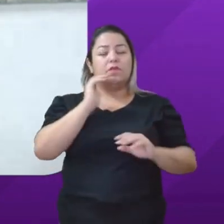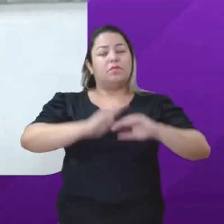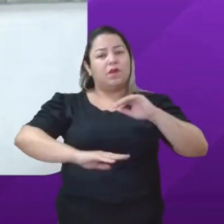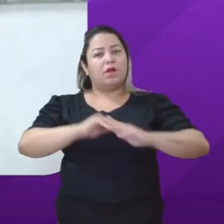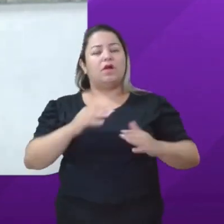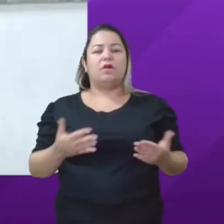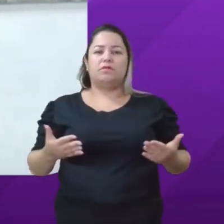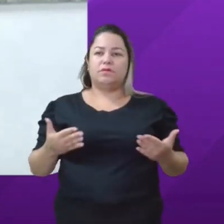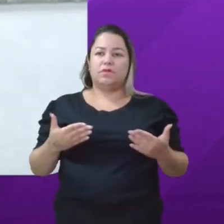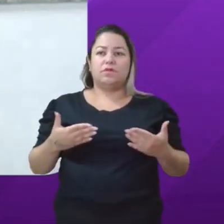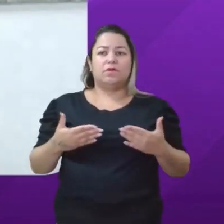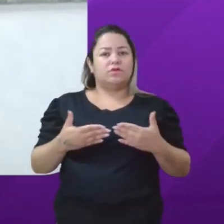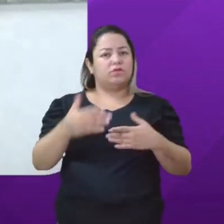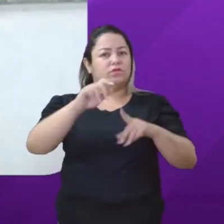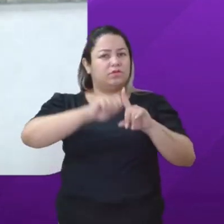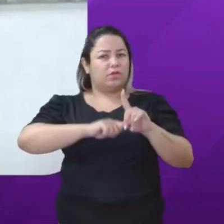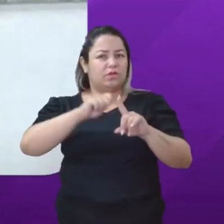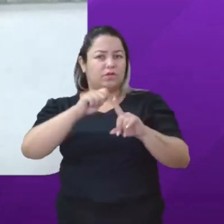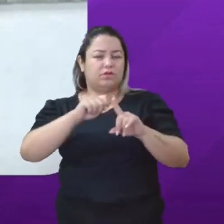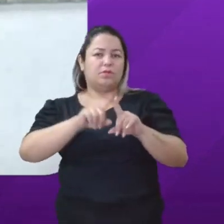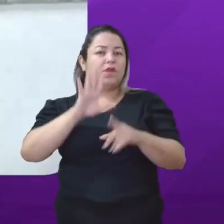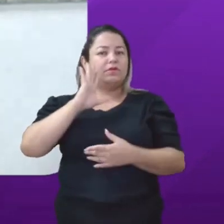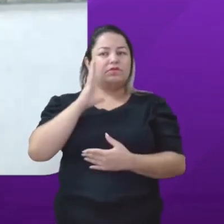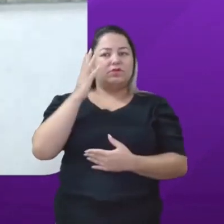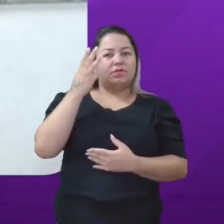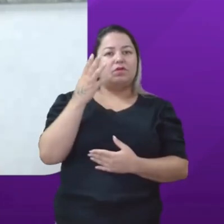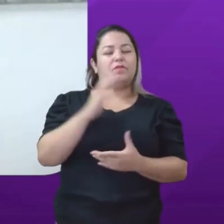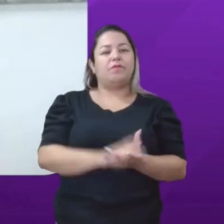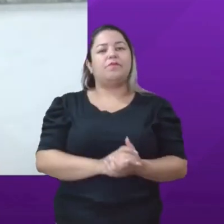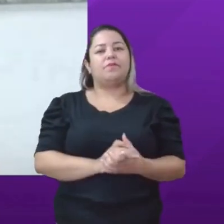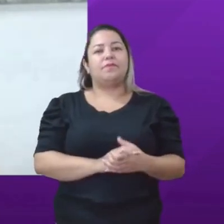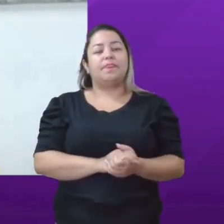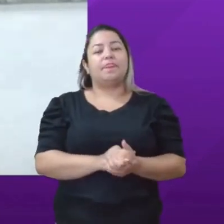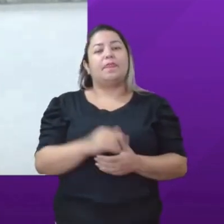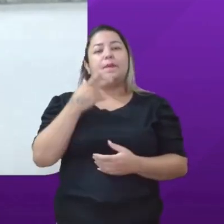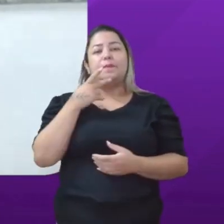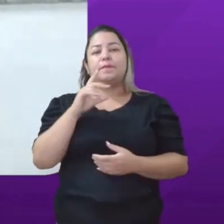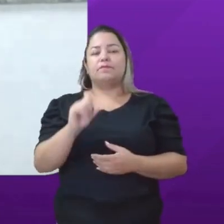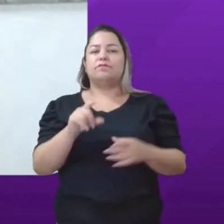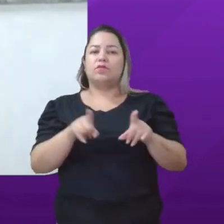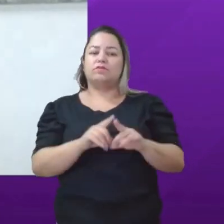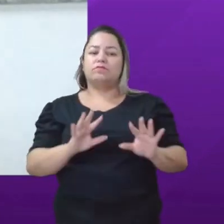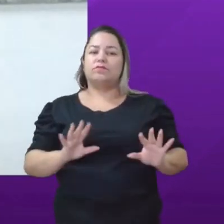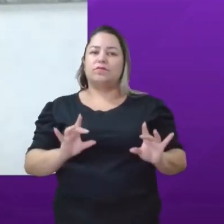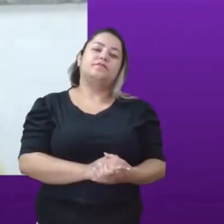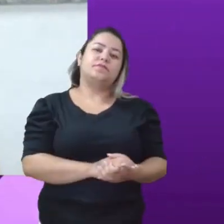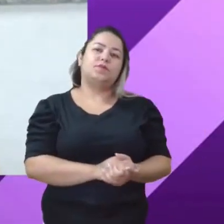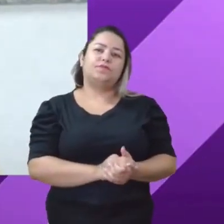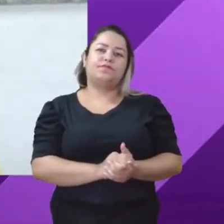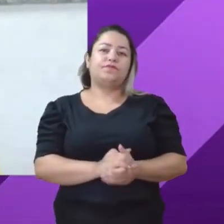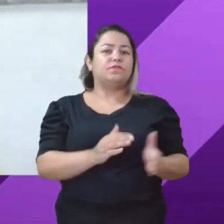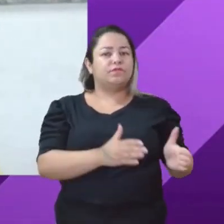atuante aí ao longo de todos esses meses, de modo decisivo, para os contornos finais do Plano Nacional.